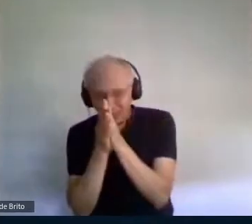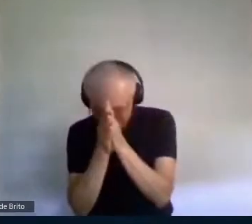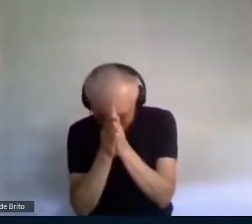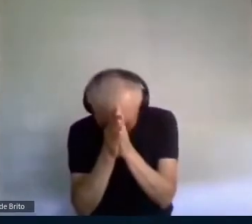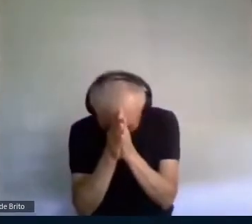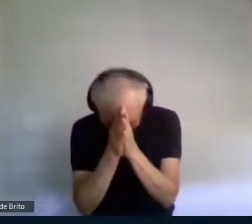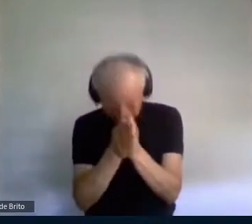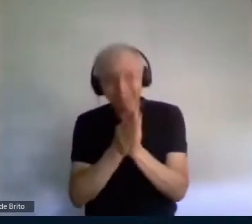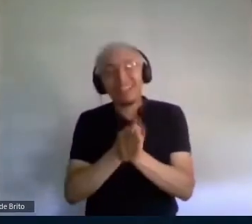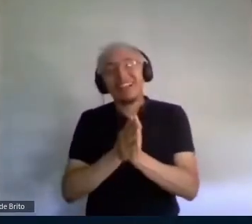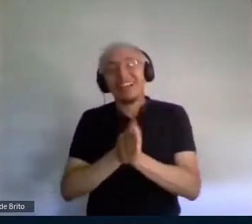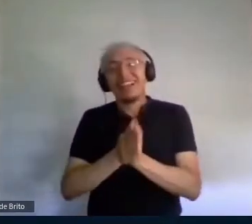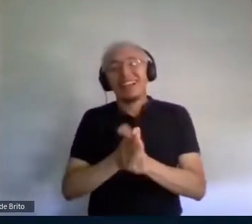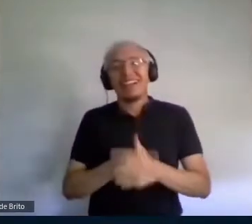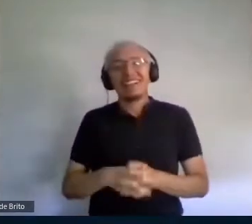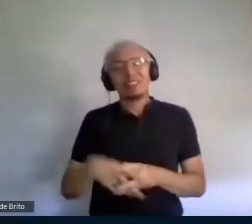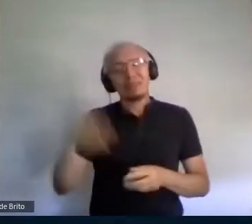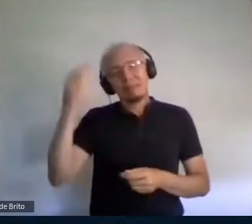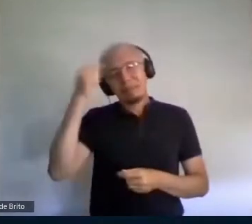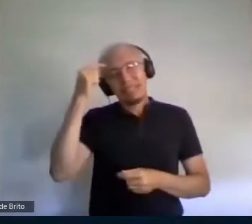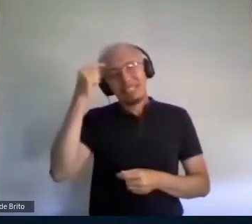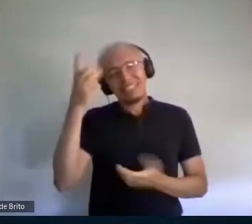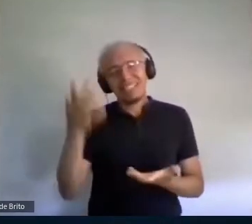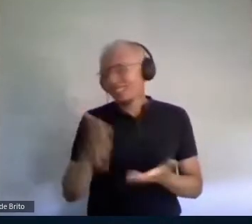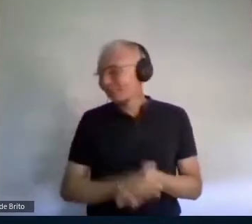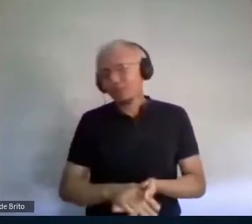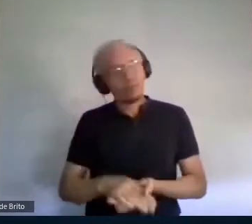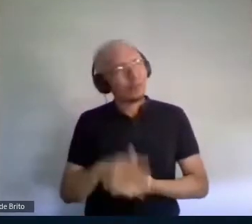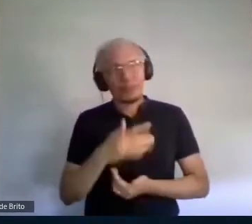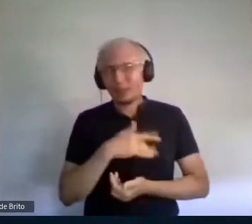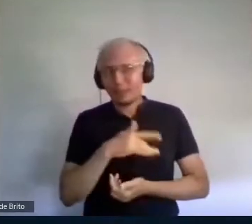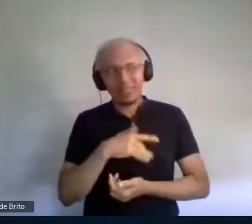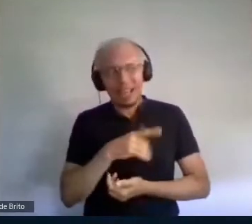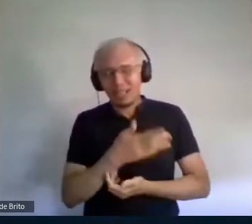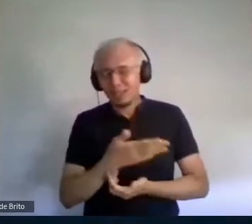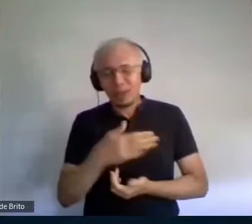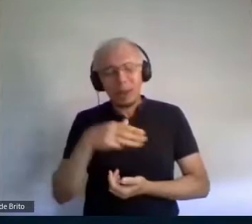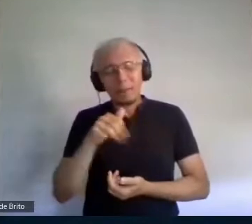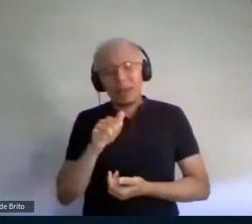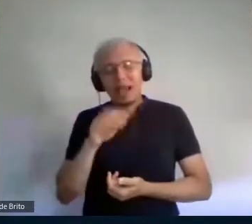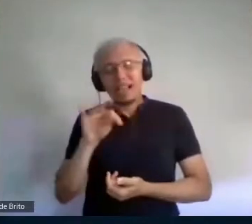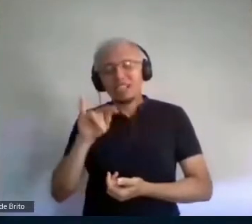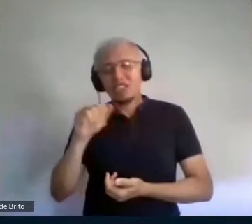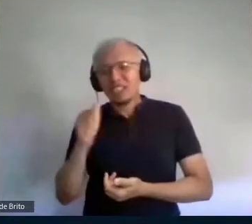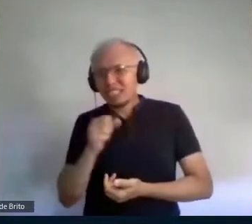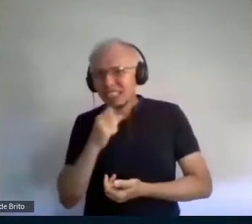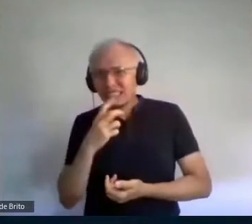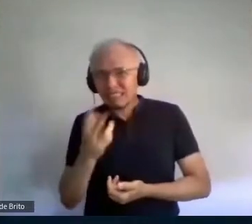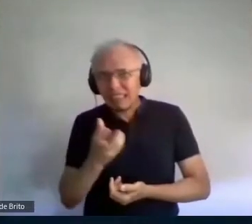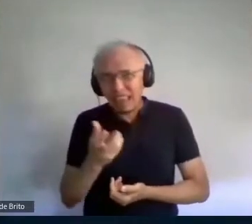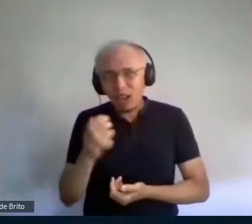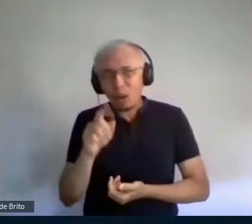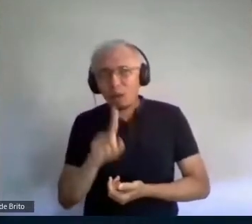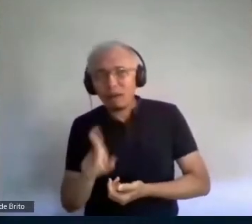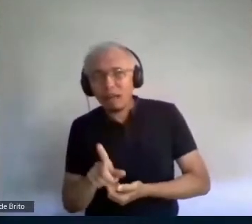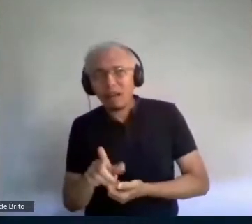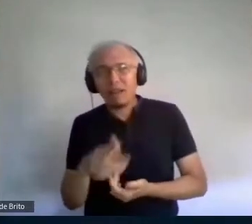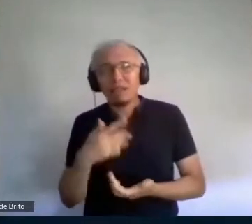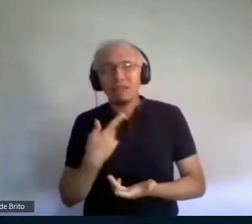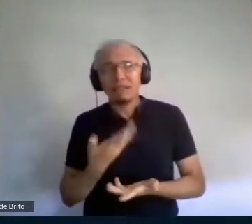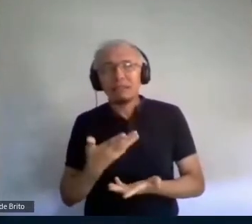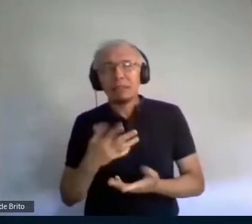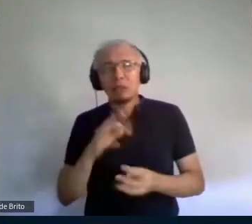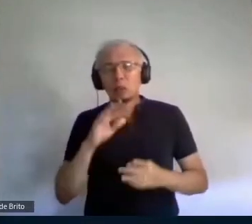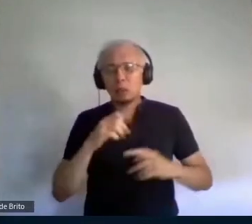Eu fiquei pensando, eu falei, nossa, pobre do Matias, nem sabemos se ele quer, né, esse, todo esse